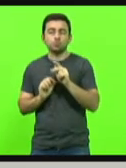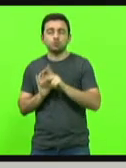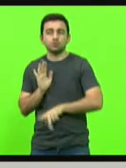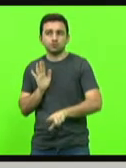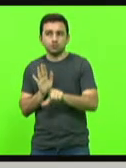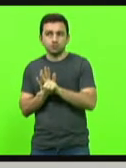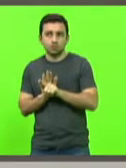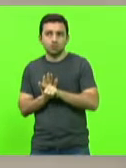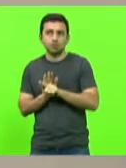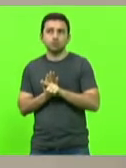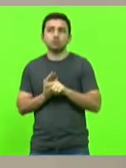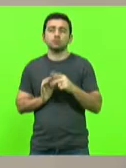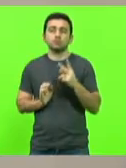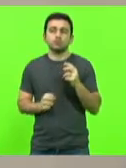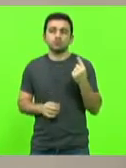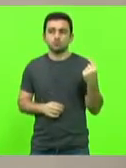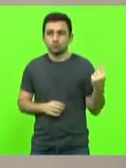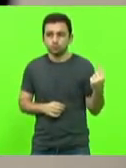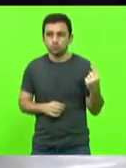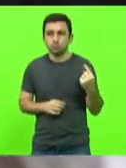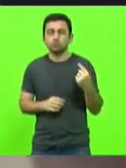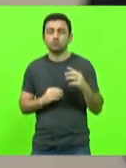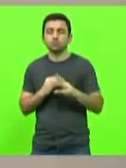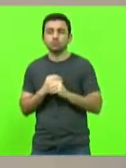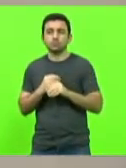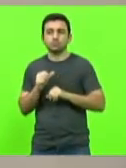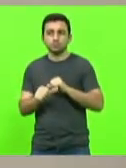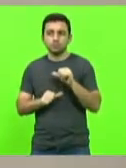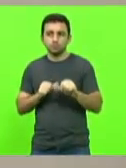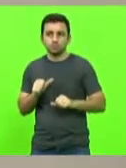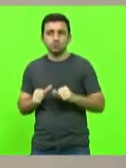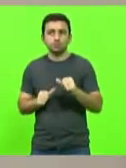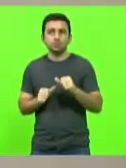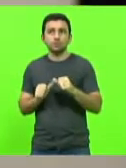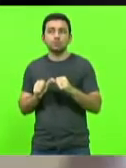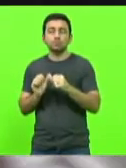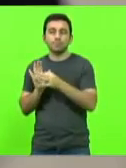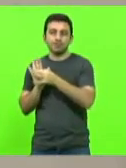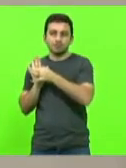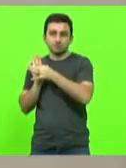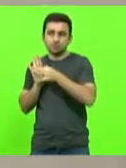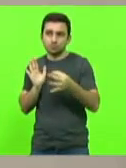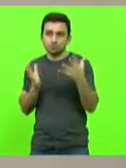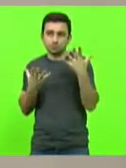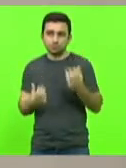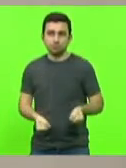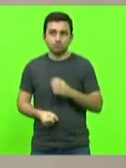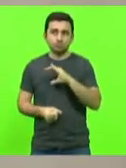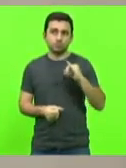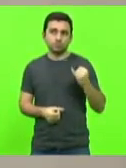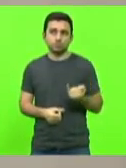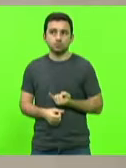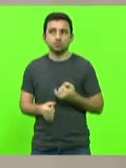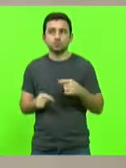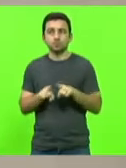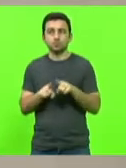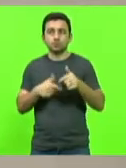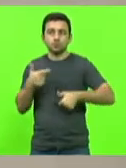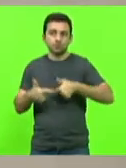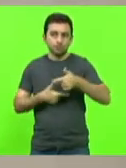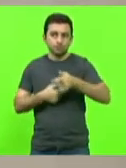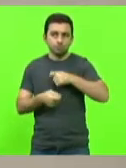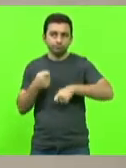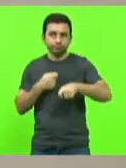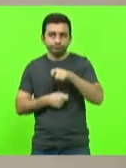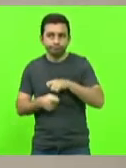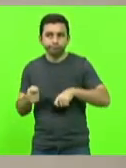333.8/2021, com emenda modificativa e pareceres favoráveis das comissões de Constituição e Justiça, Comissão de Trabalho, Administração e